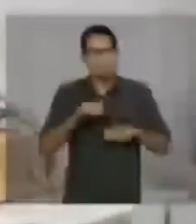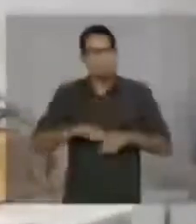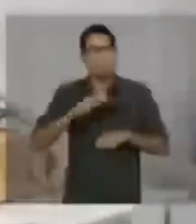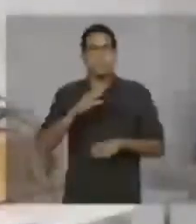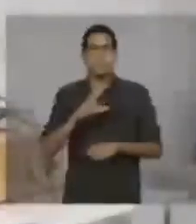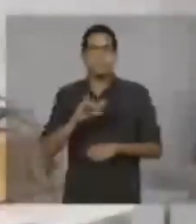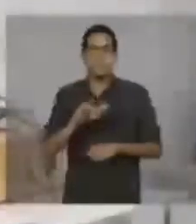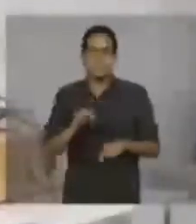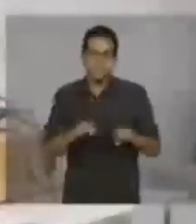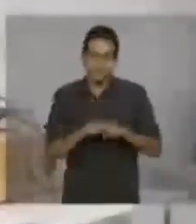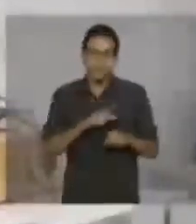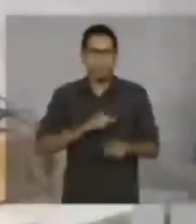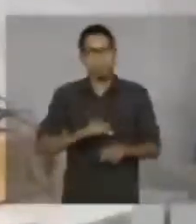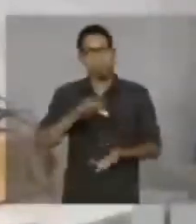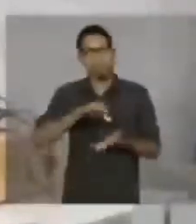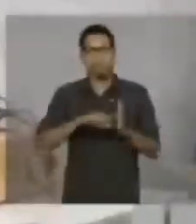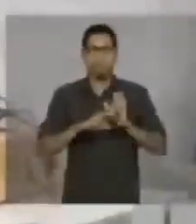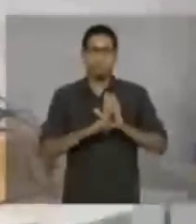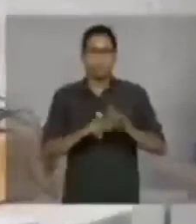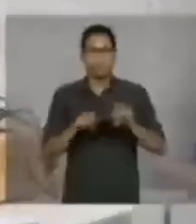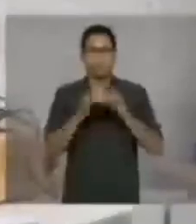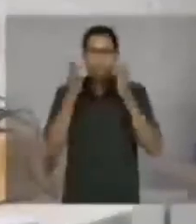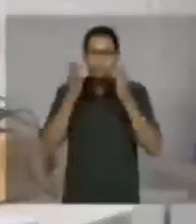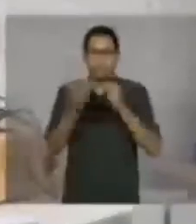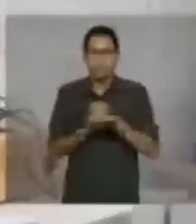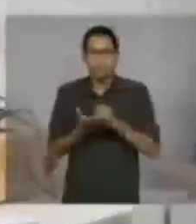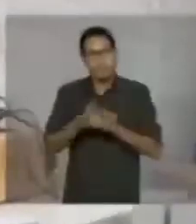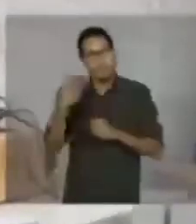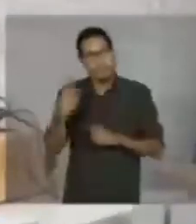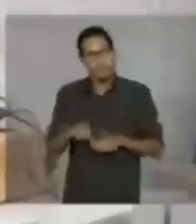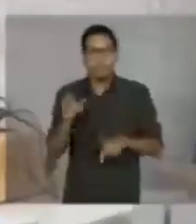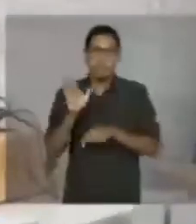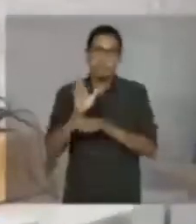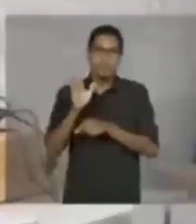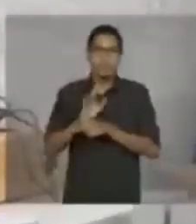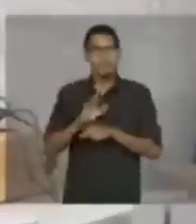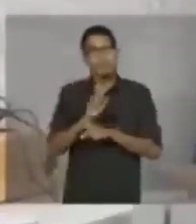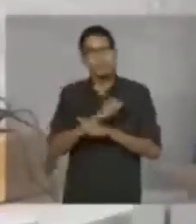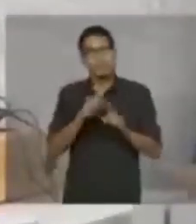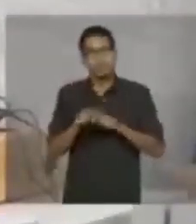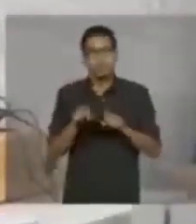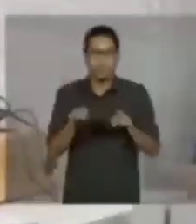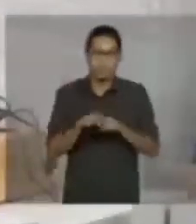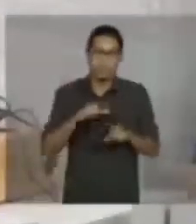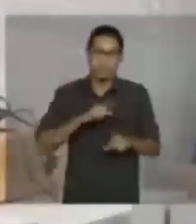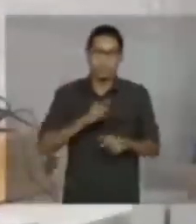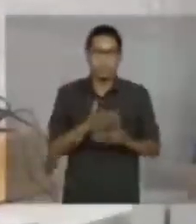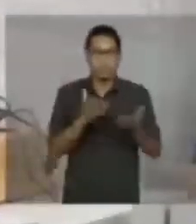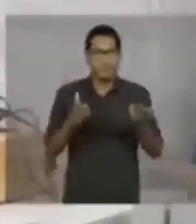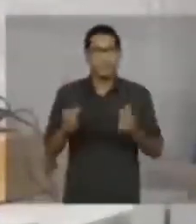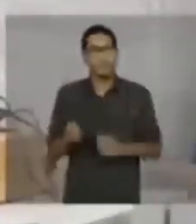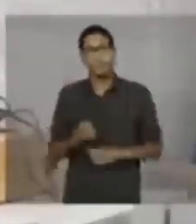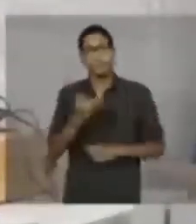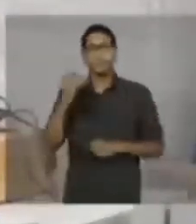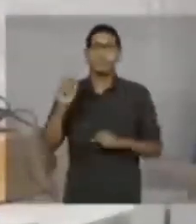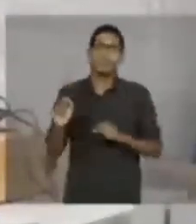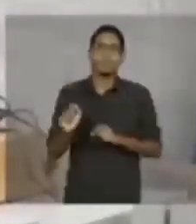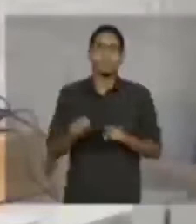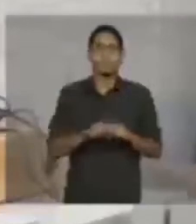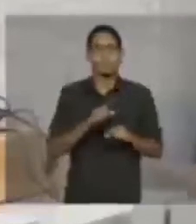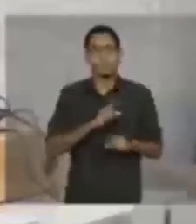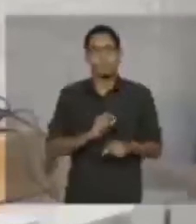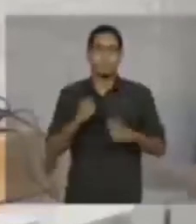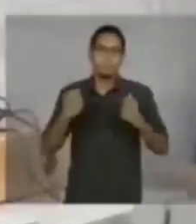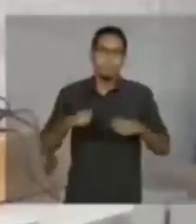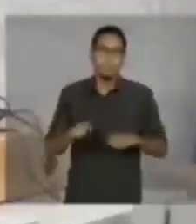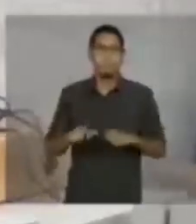o Centro de Referência em Atenção Básica da Assistência Social, uma unidade de atenção no território. O número de unidades recomendadas